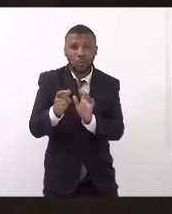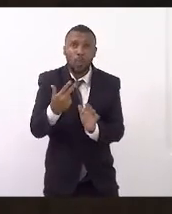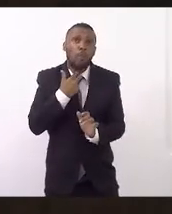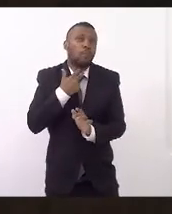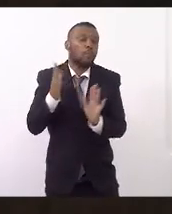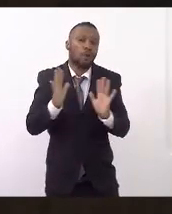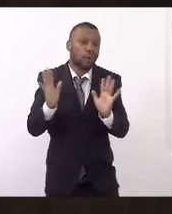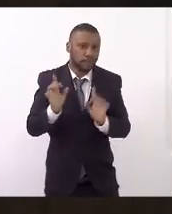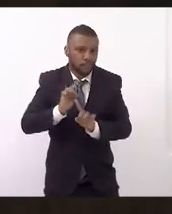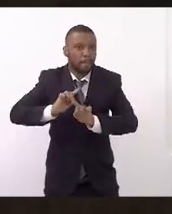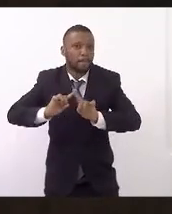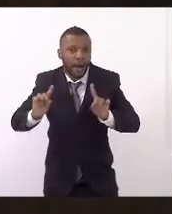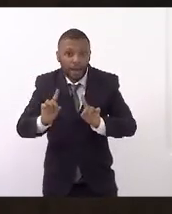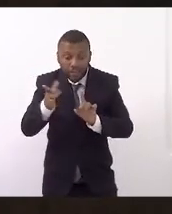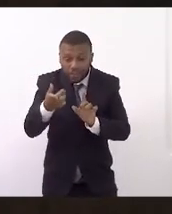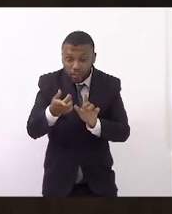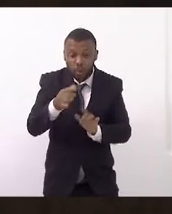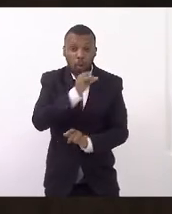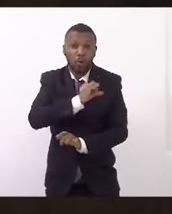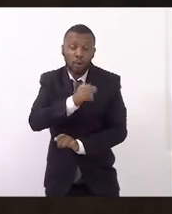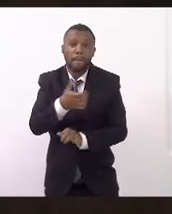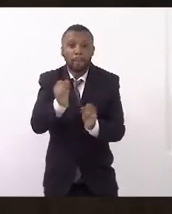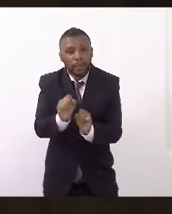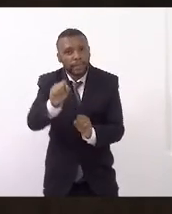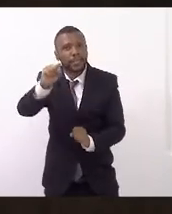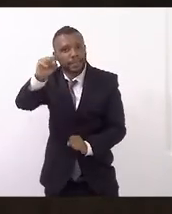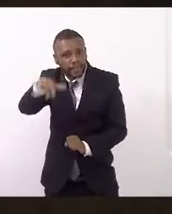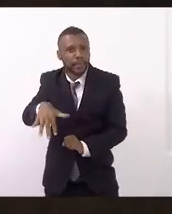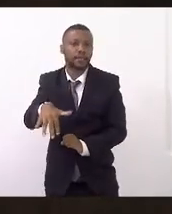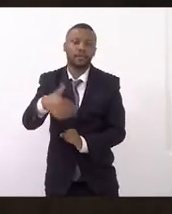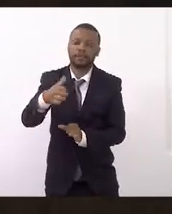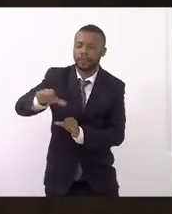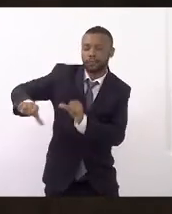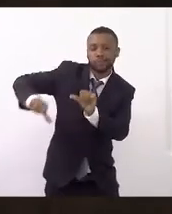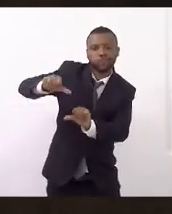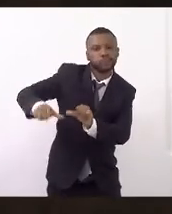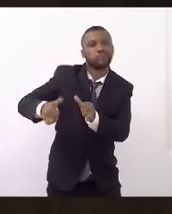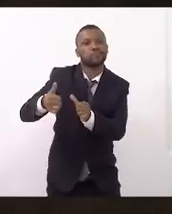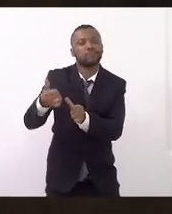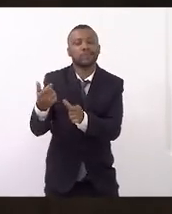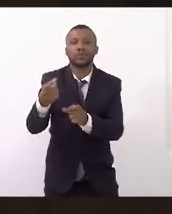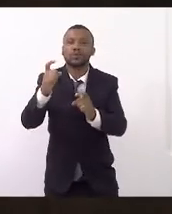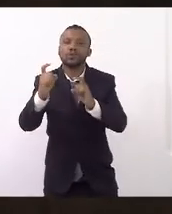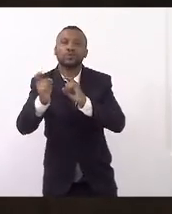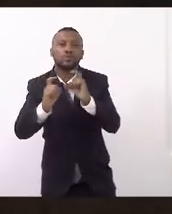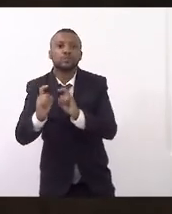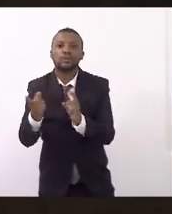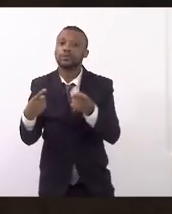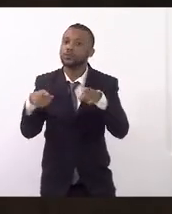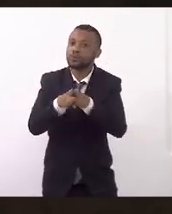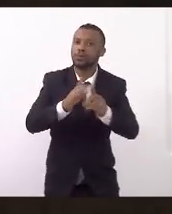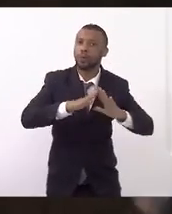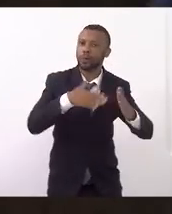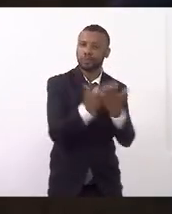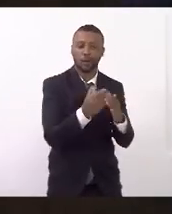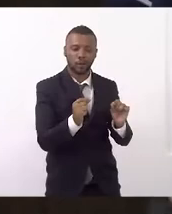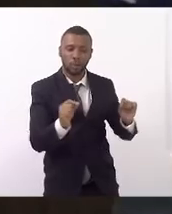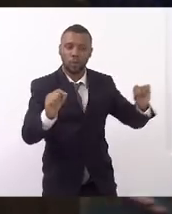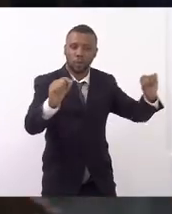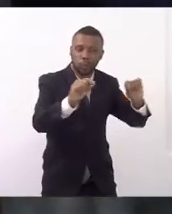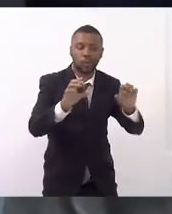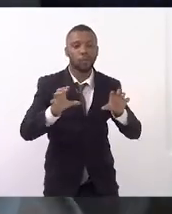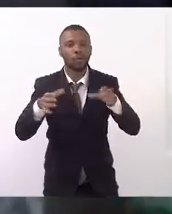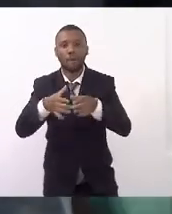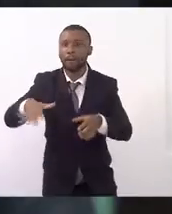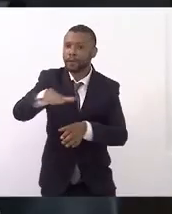possa, sim, fazer uma verdadeira reforma, discutindo com as escolas, com as direções e com a comunidade educacional. O